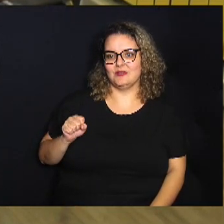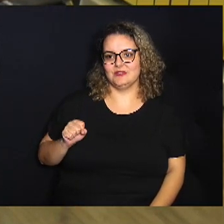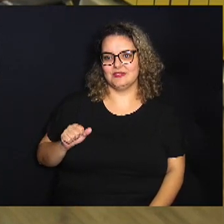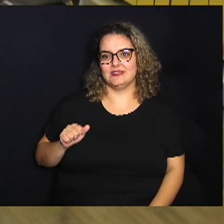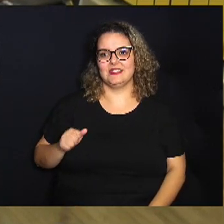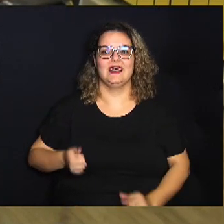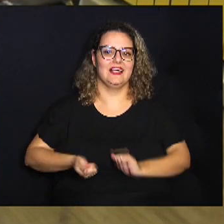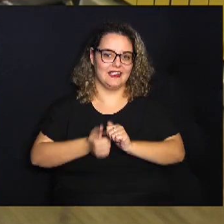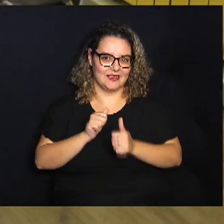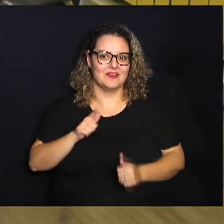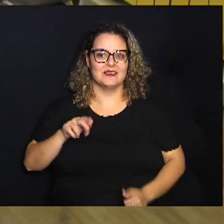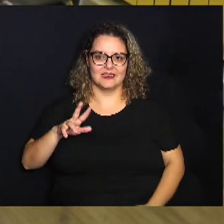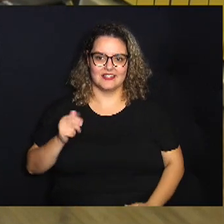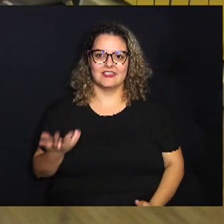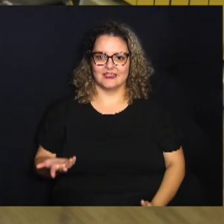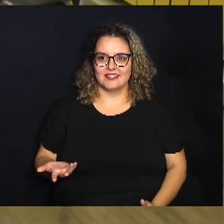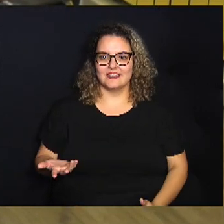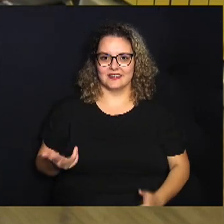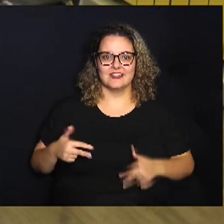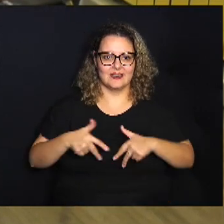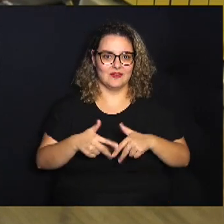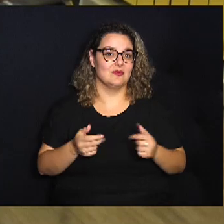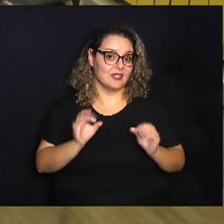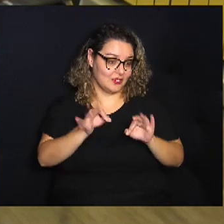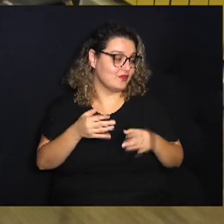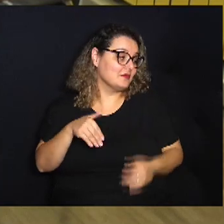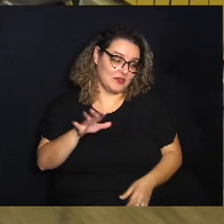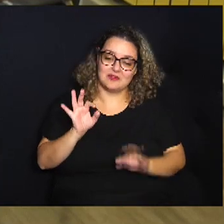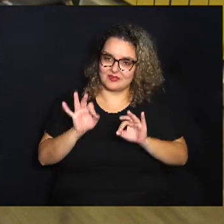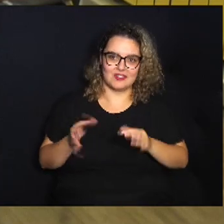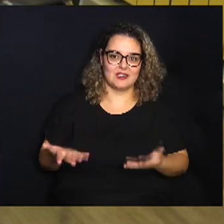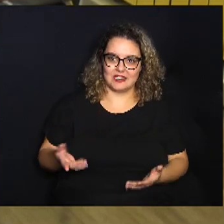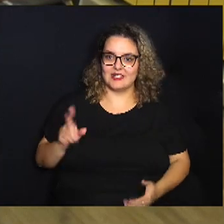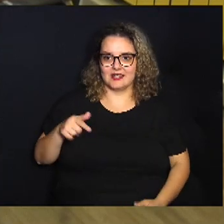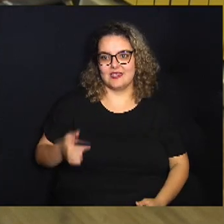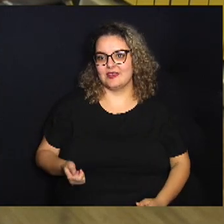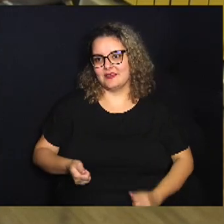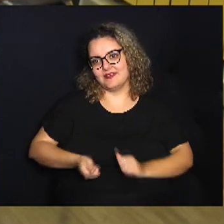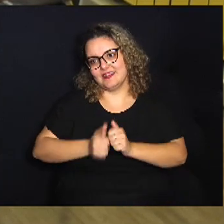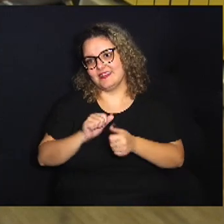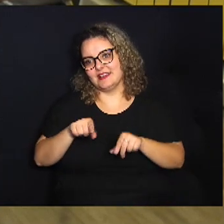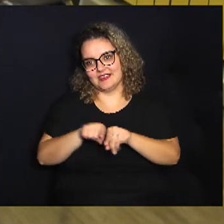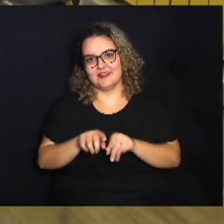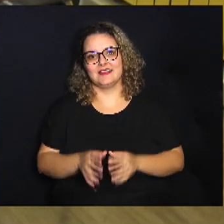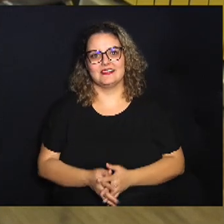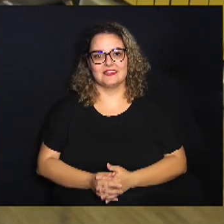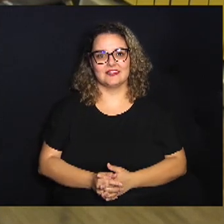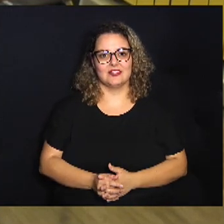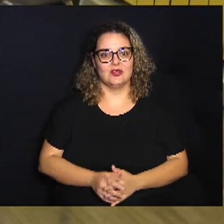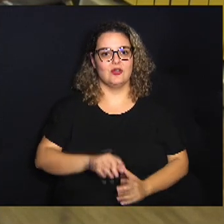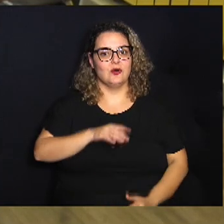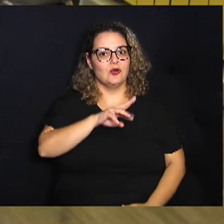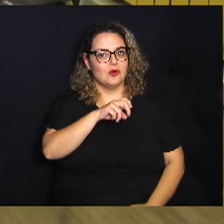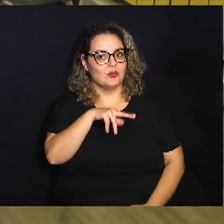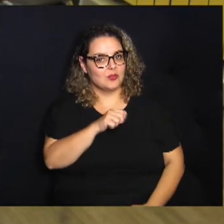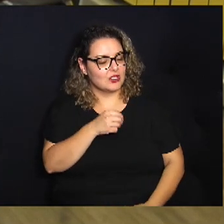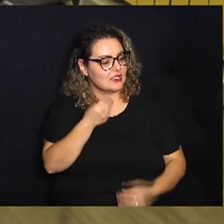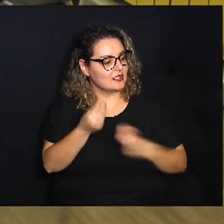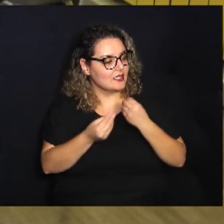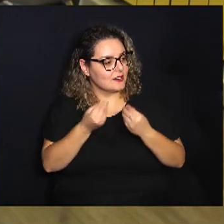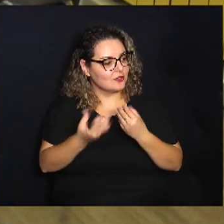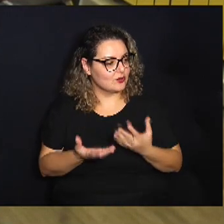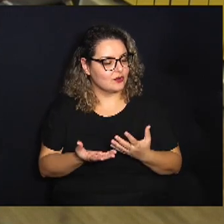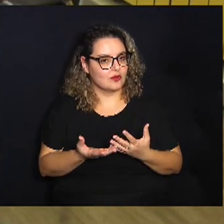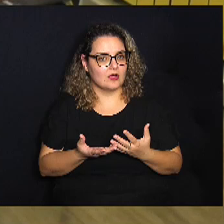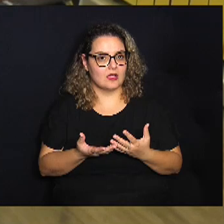tá? Ótimo, que bom. Porque o guia querendo ou não é um atleta. É justo, mais que justo. É um atleta também, né? Legal. E Bruna, e como que foi?